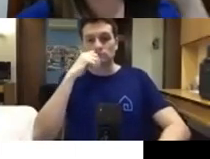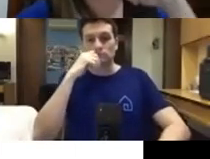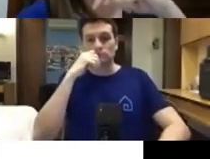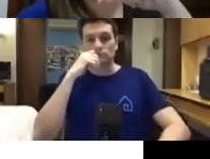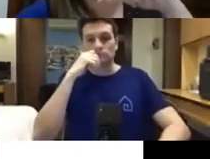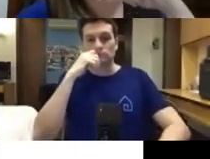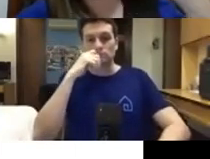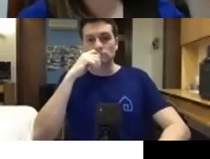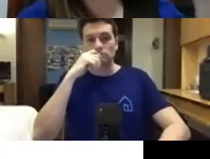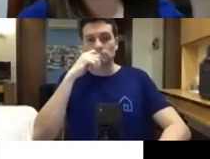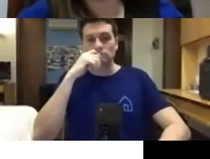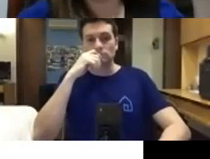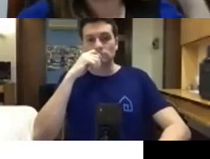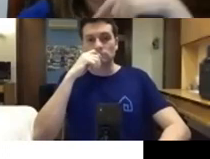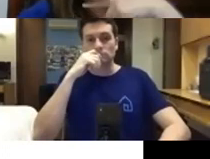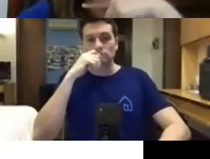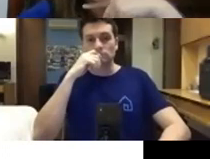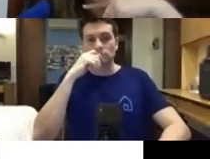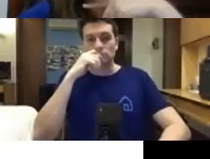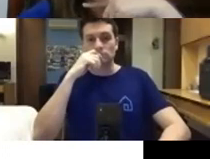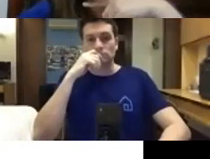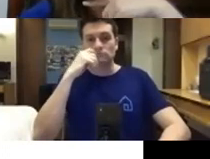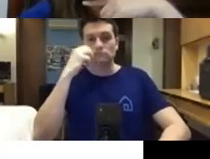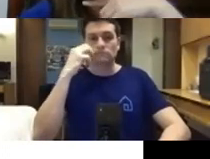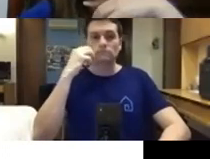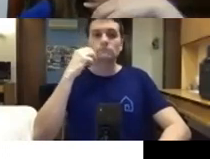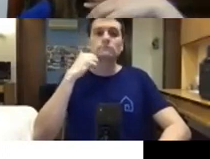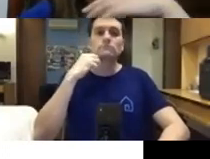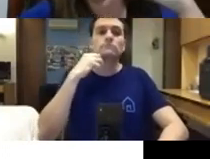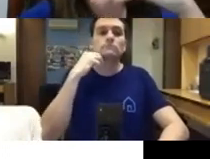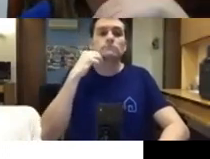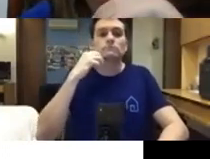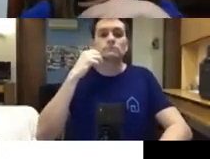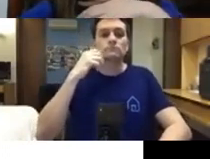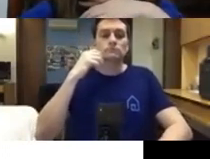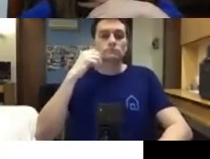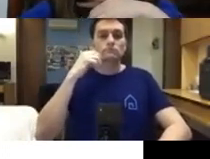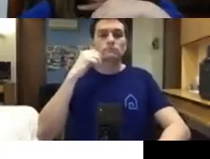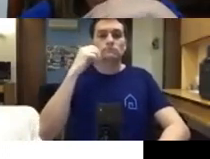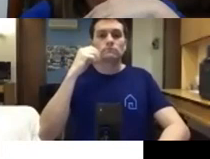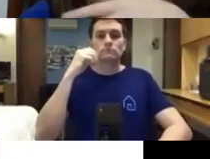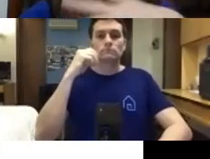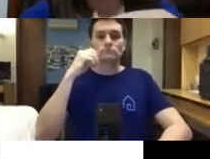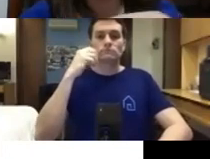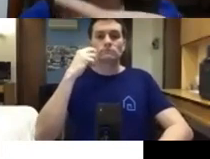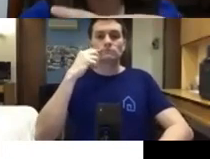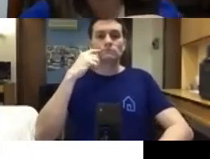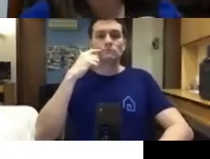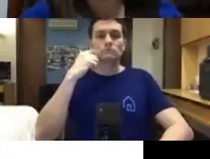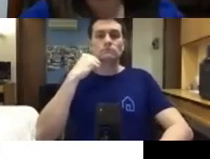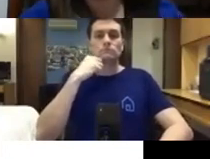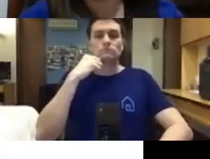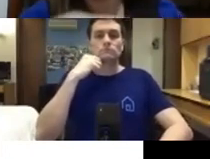vai ser muito mais sensível à temperatura do que o nosso concreto. Então, a perda de resistência da armadura ela vai ser mais